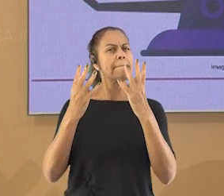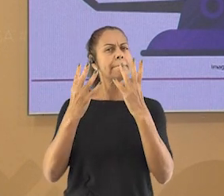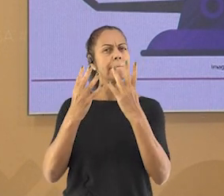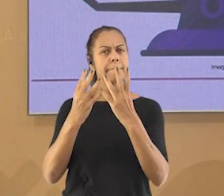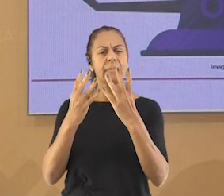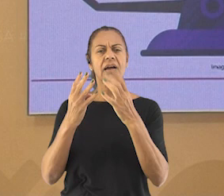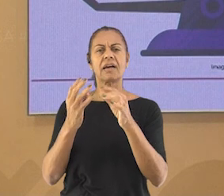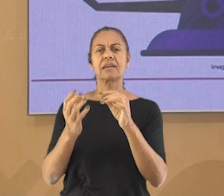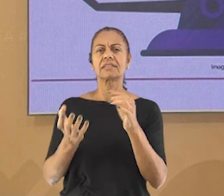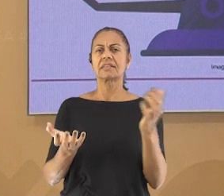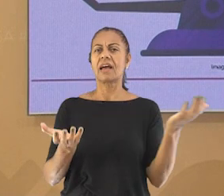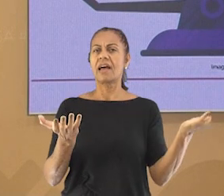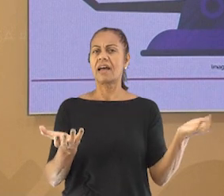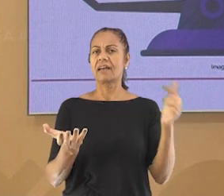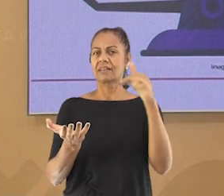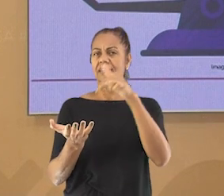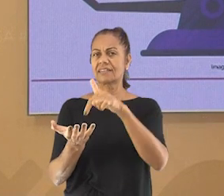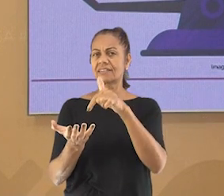do outro lado?